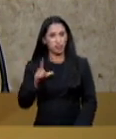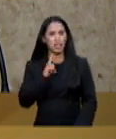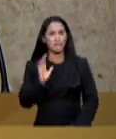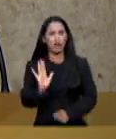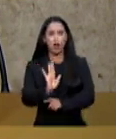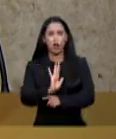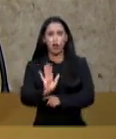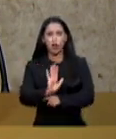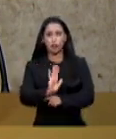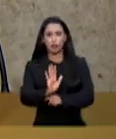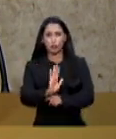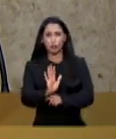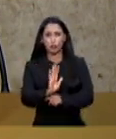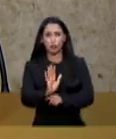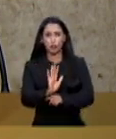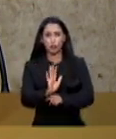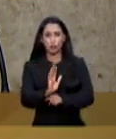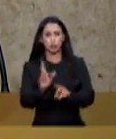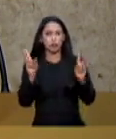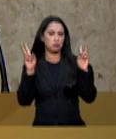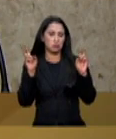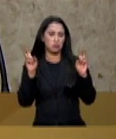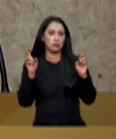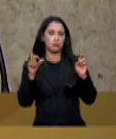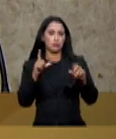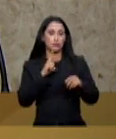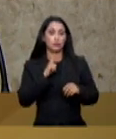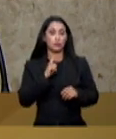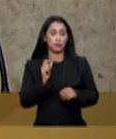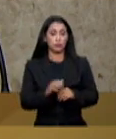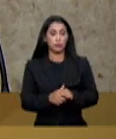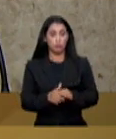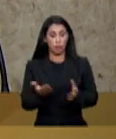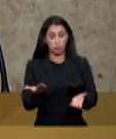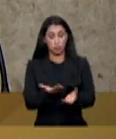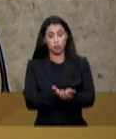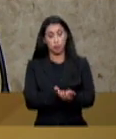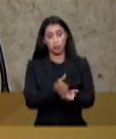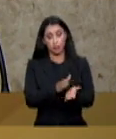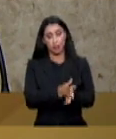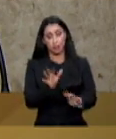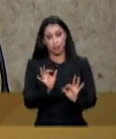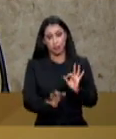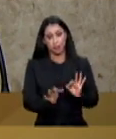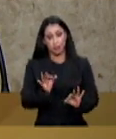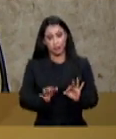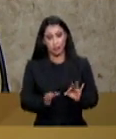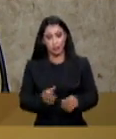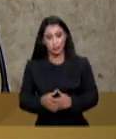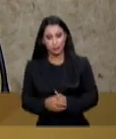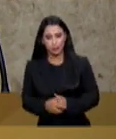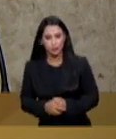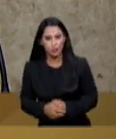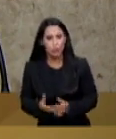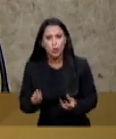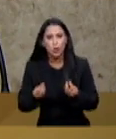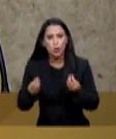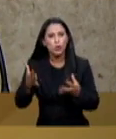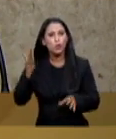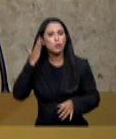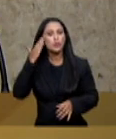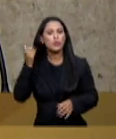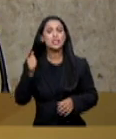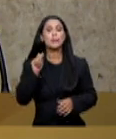filme, num determinado filme, sobre, no caso Watergate, que dizia que para se saber, como é que se vai saber quem é